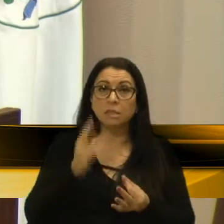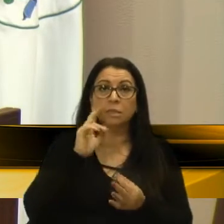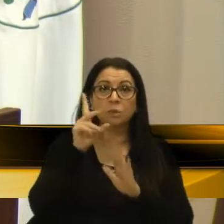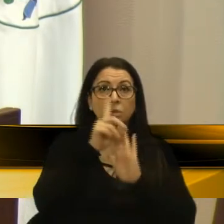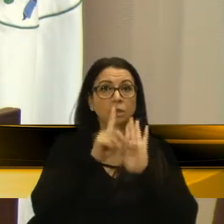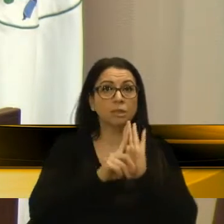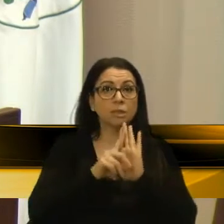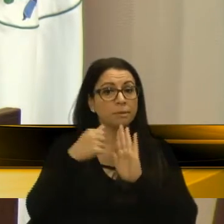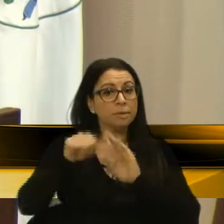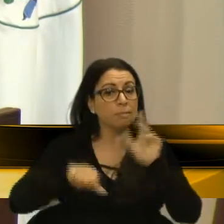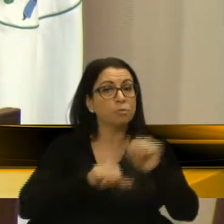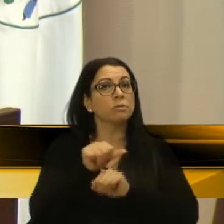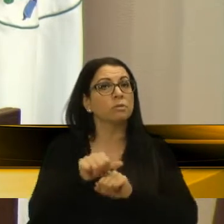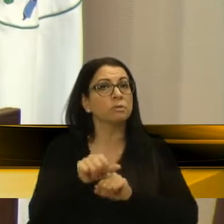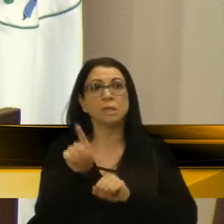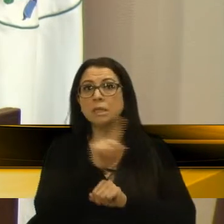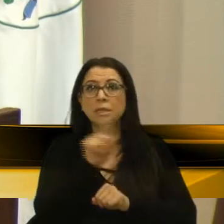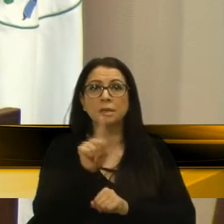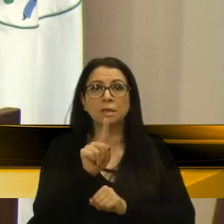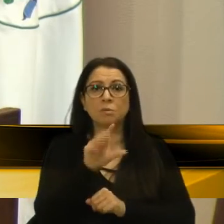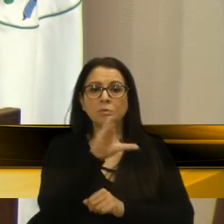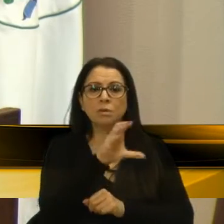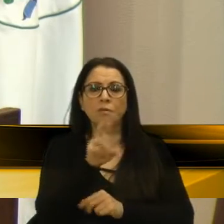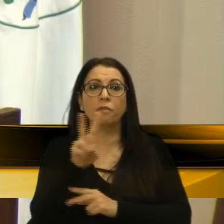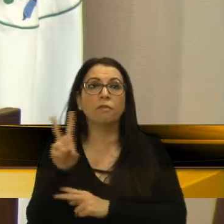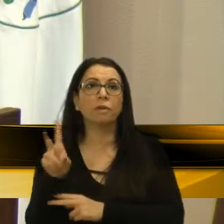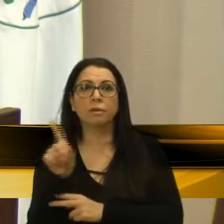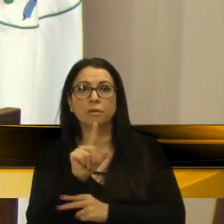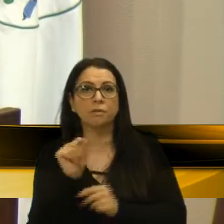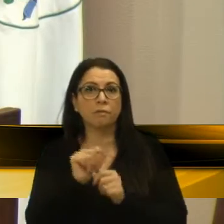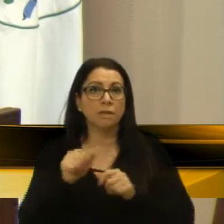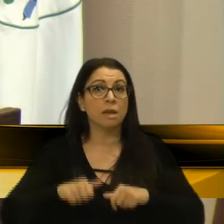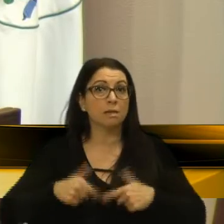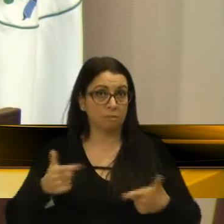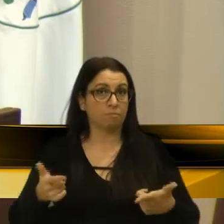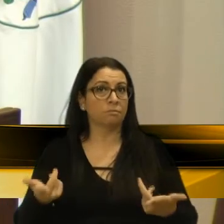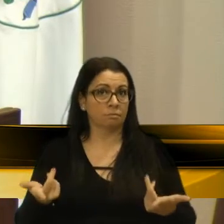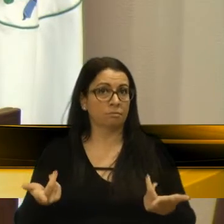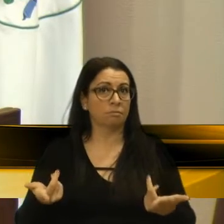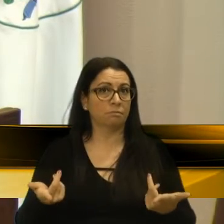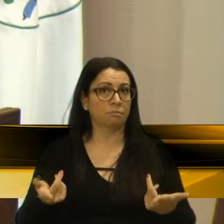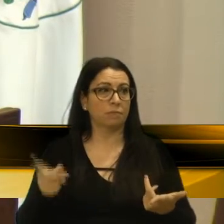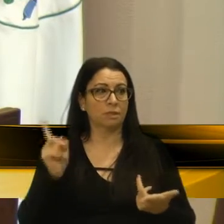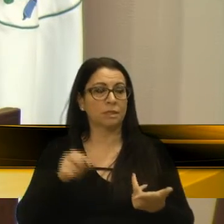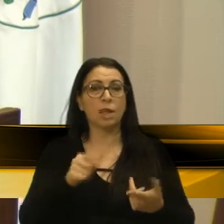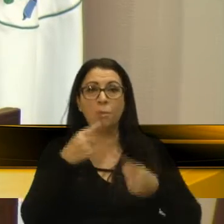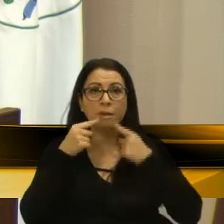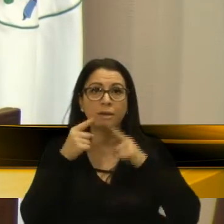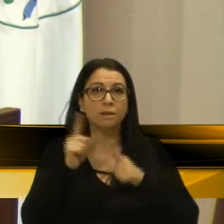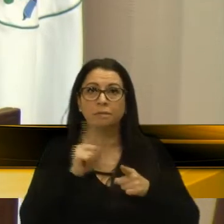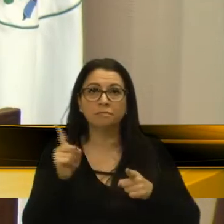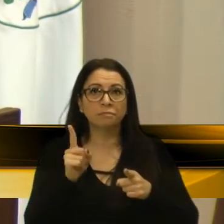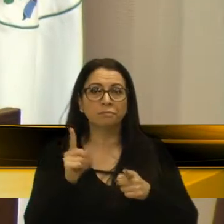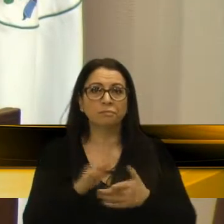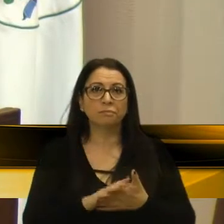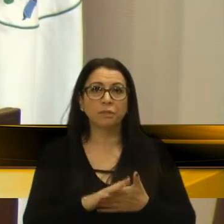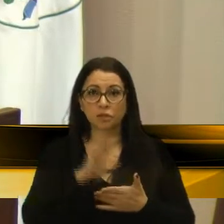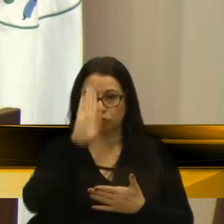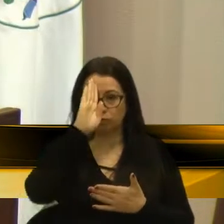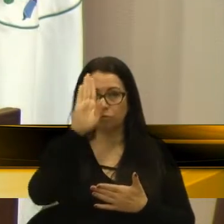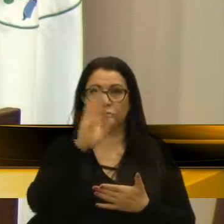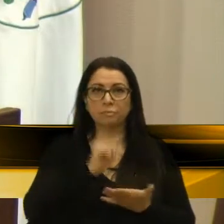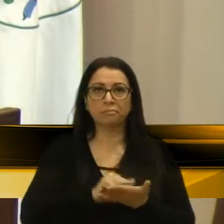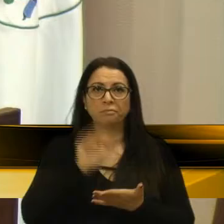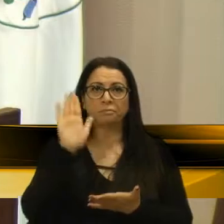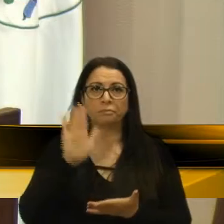que precisa mudar e não o CVV não fazer a ação. Então, não é uma crítica direta ao